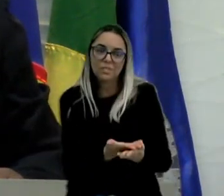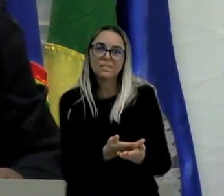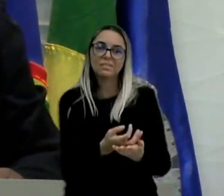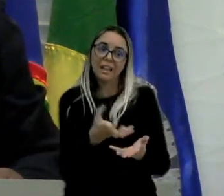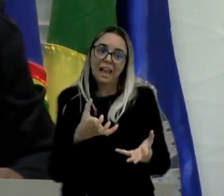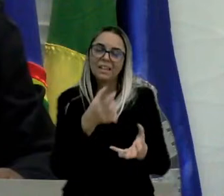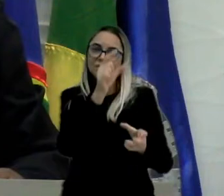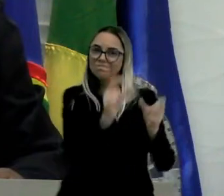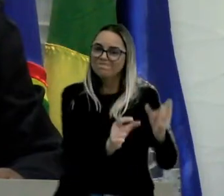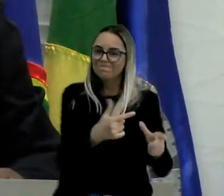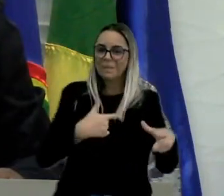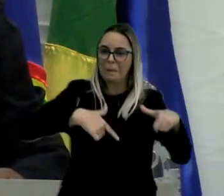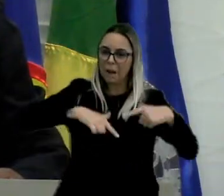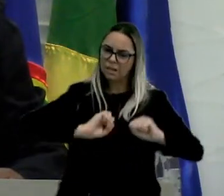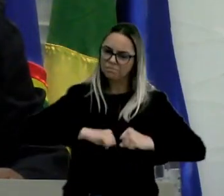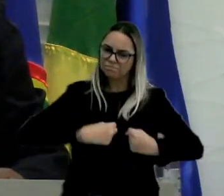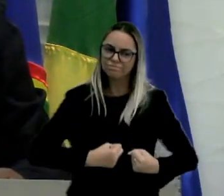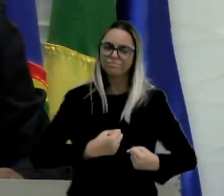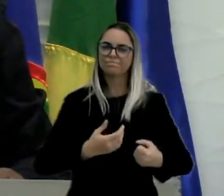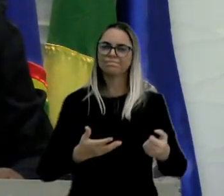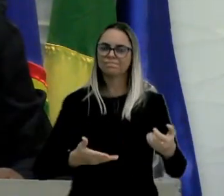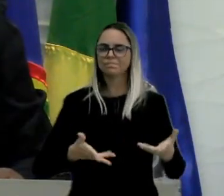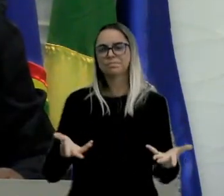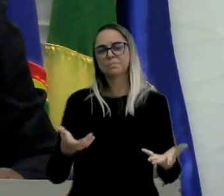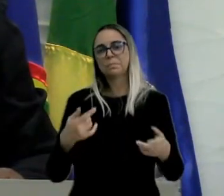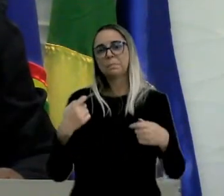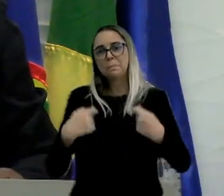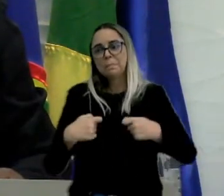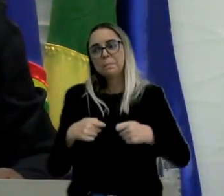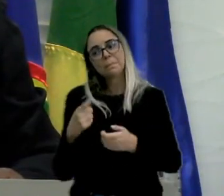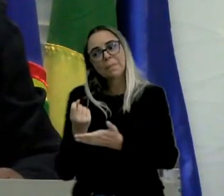para pagar a sua bolsa na